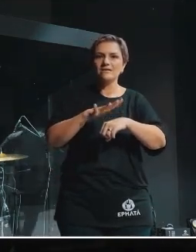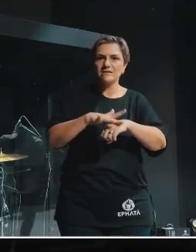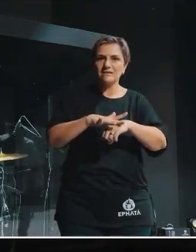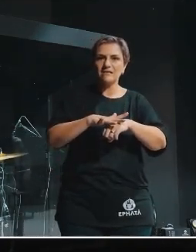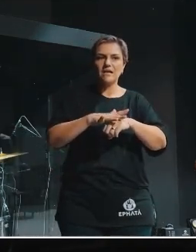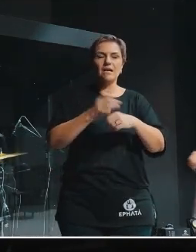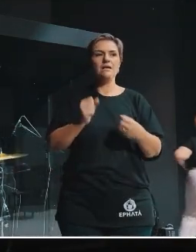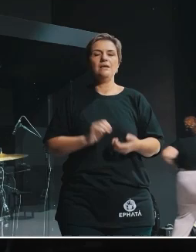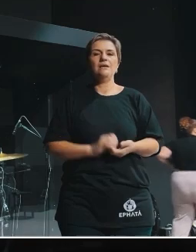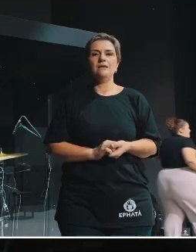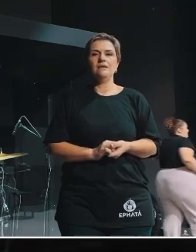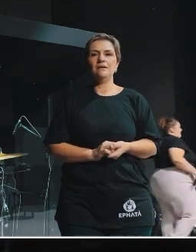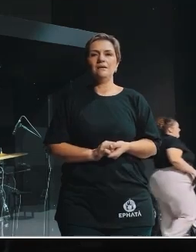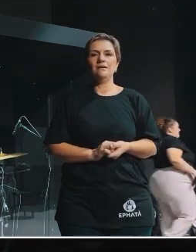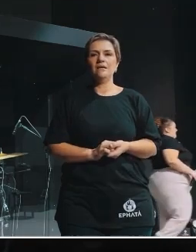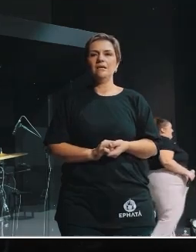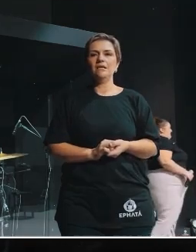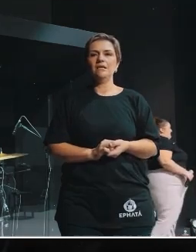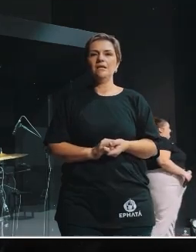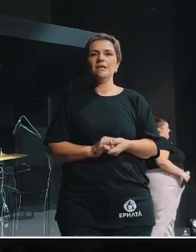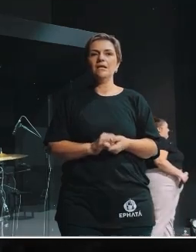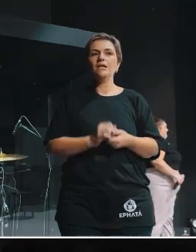ao meio-dia.